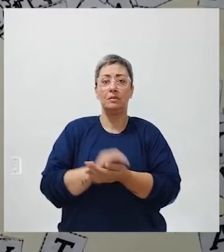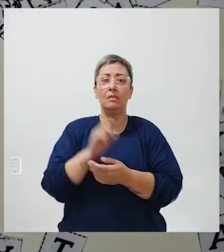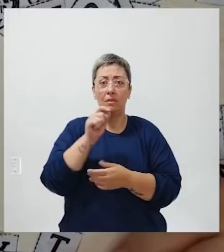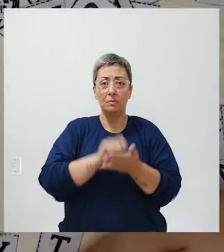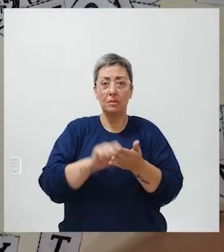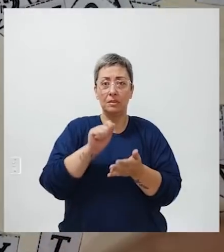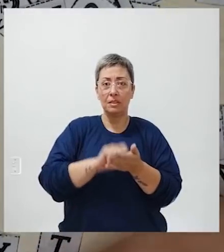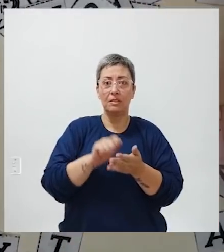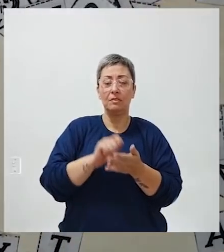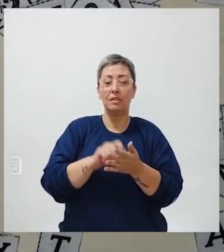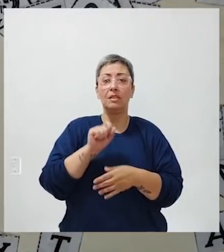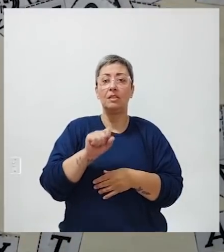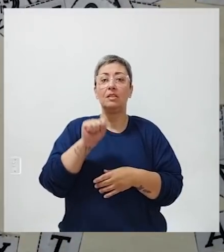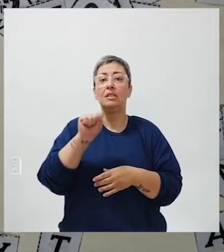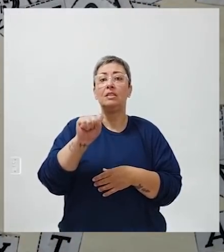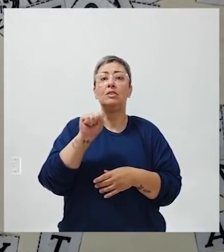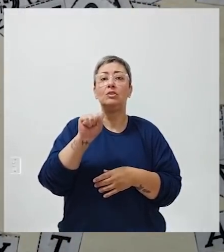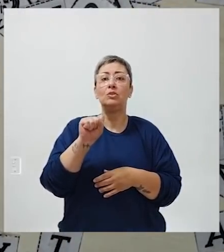escrever que letra que faz?